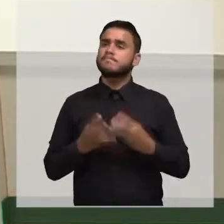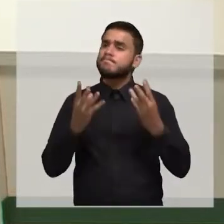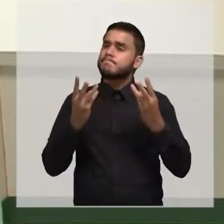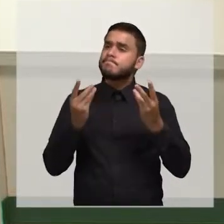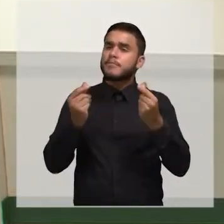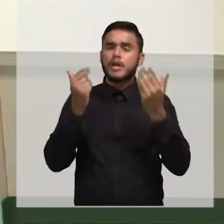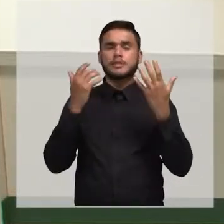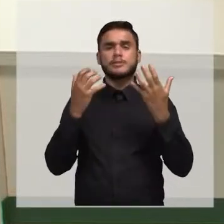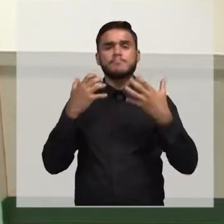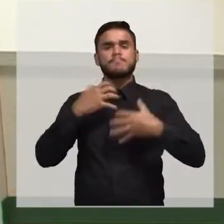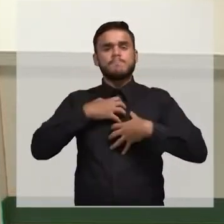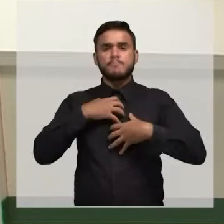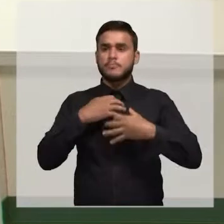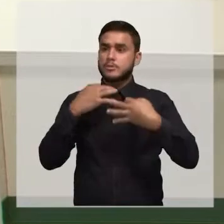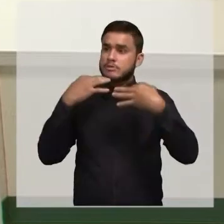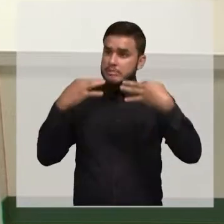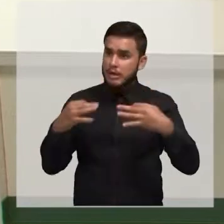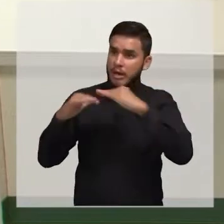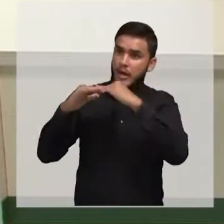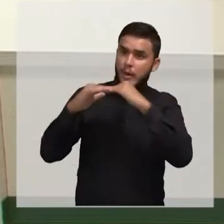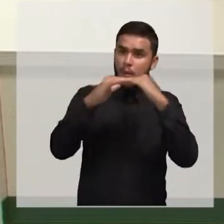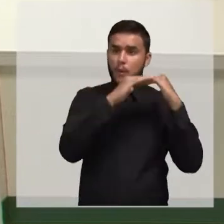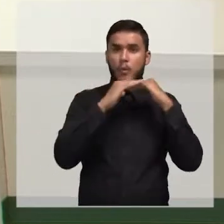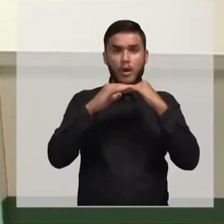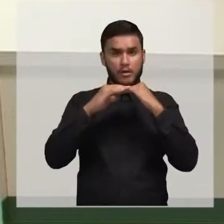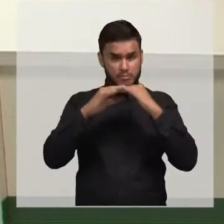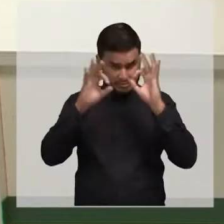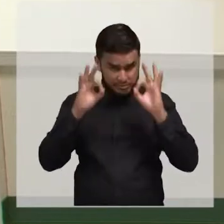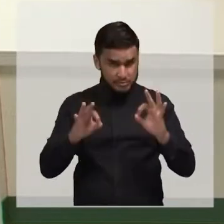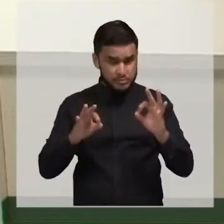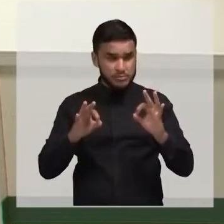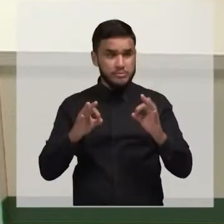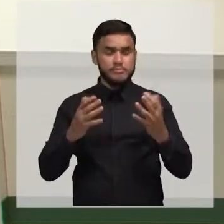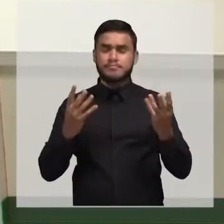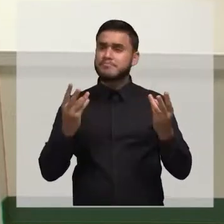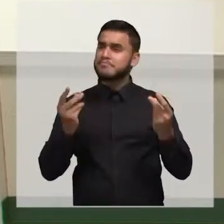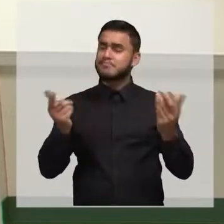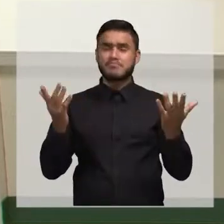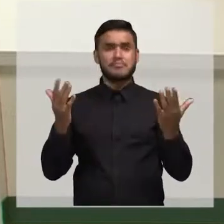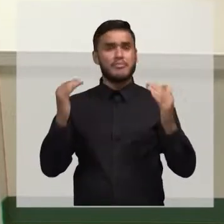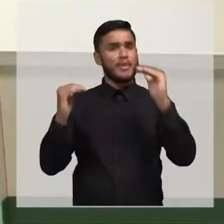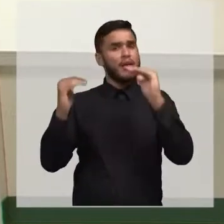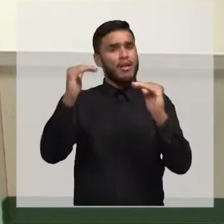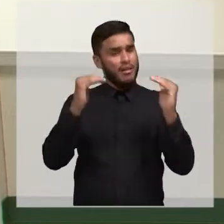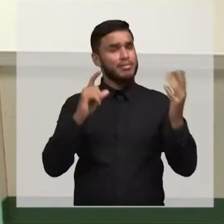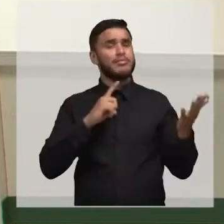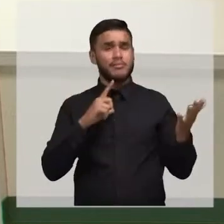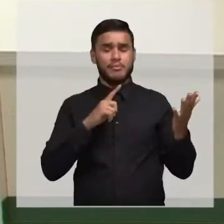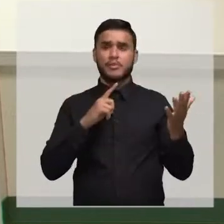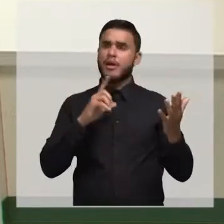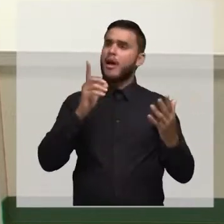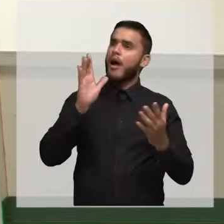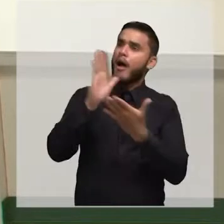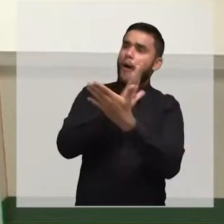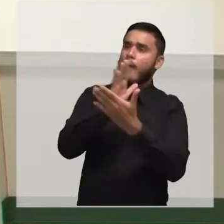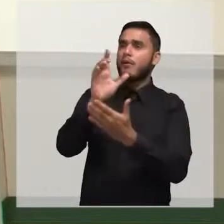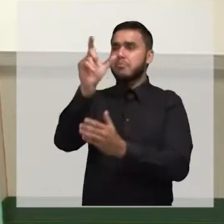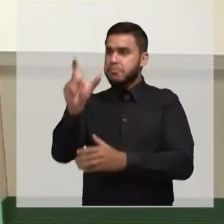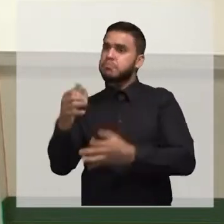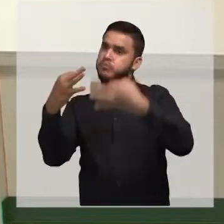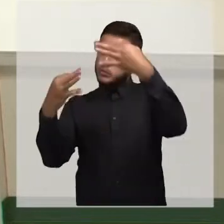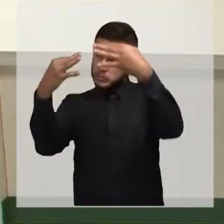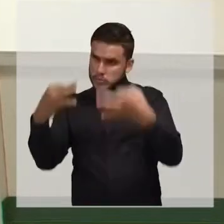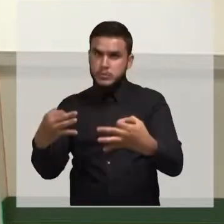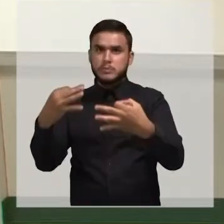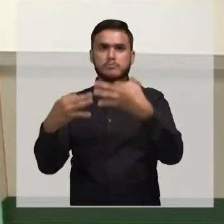puro da justiça. Ela não é igualitária, ela existe. Mas a prova é que nem mesmo, até na história de ser igualitário ou não, a questão